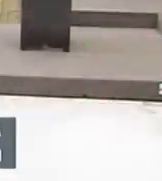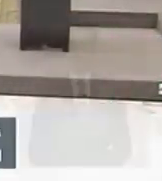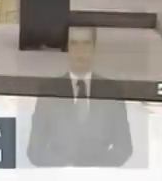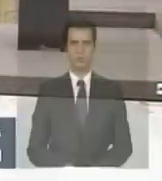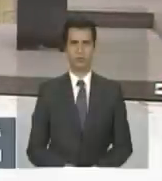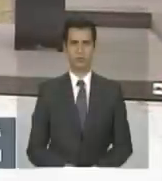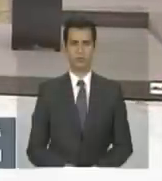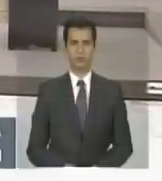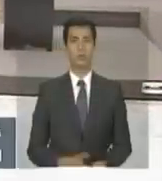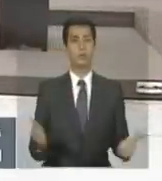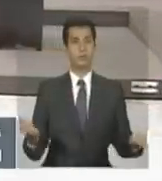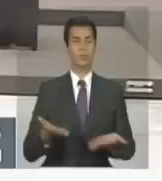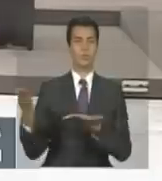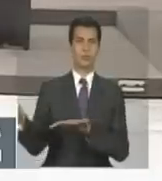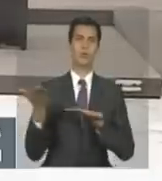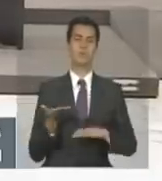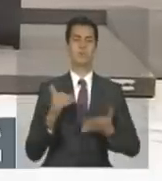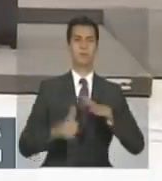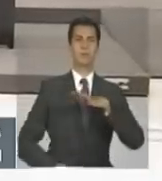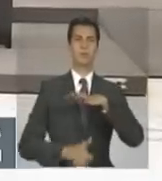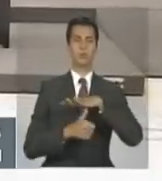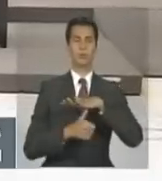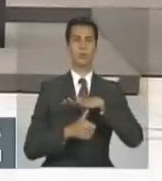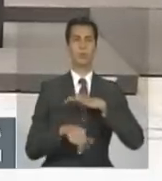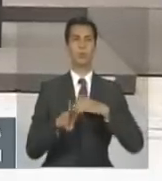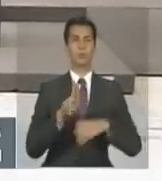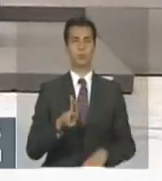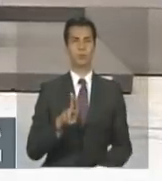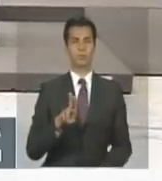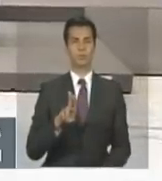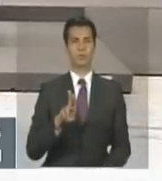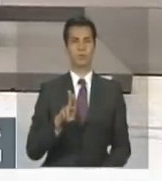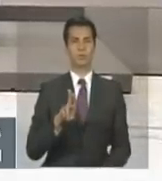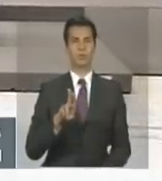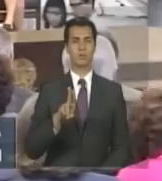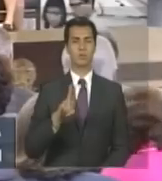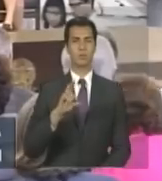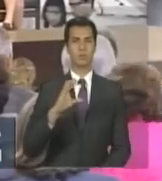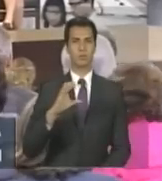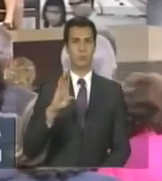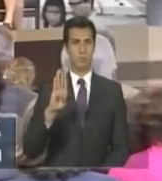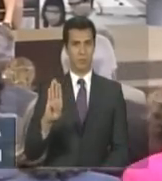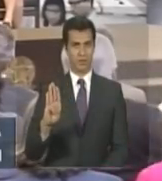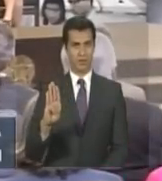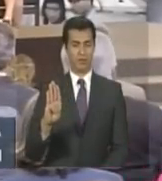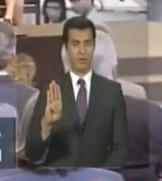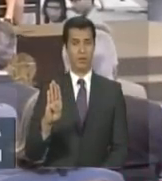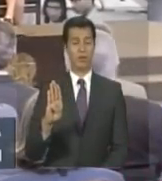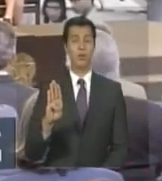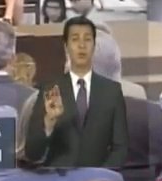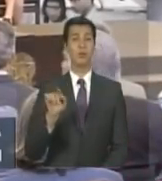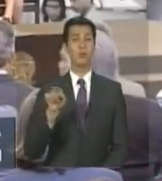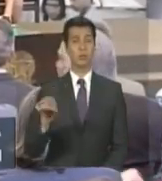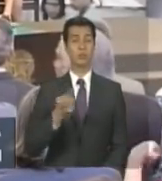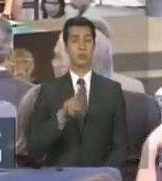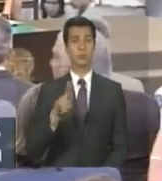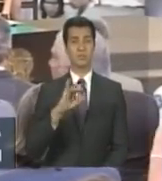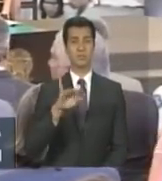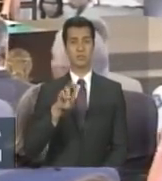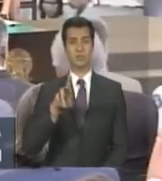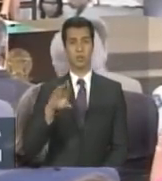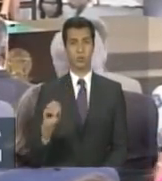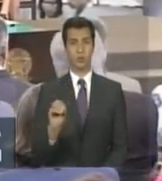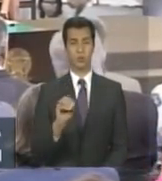Neste momento, convidamos o reitor da Universidade Católica de Brasília, o senhor Cícero Ivan Ferreira Gontijo,